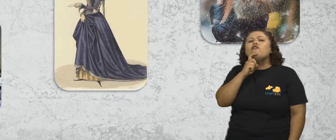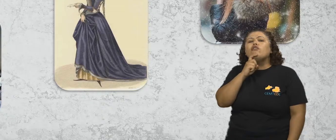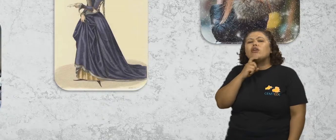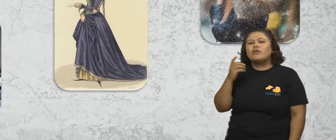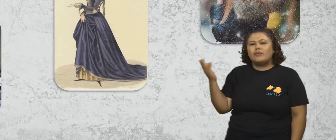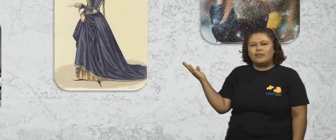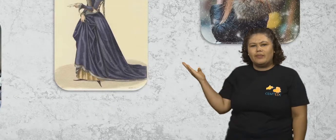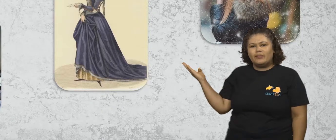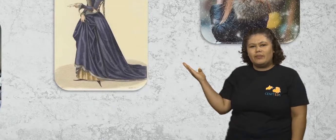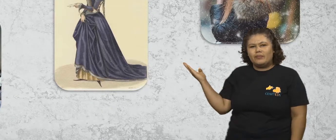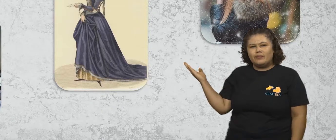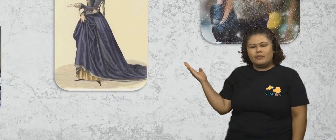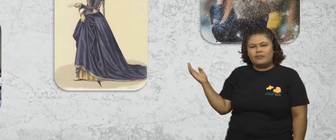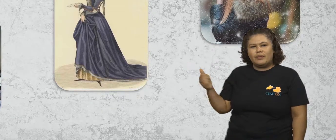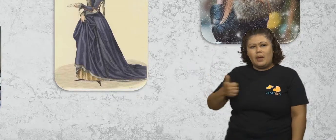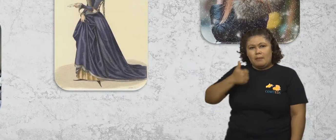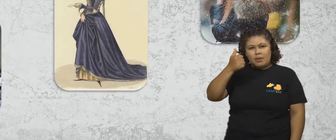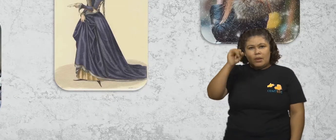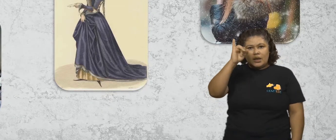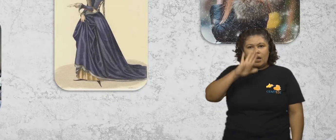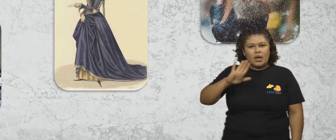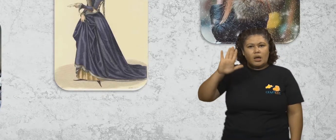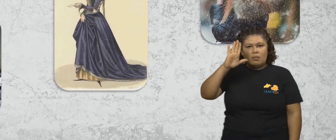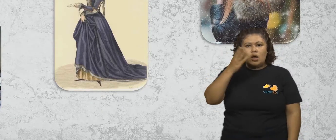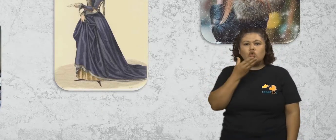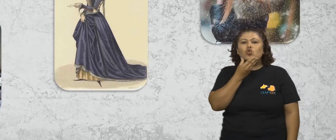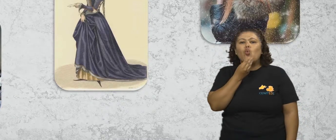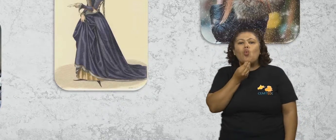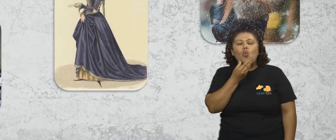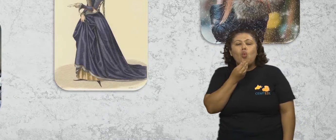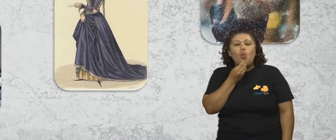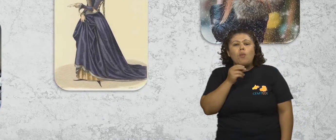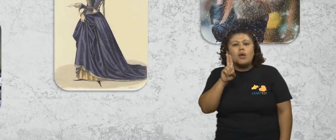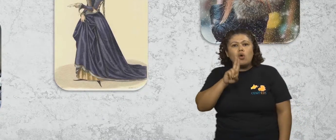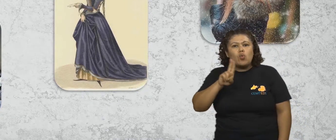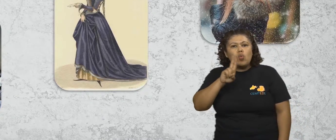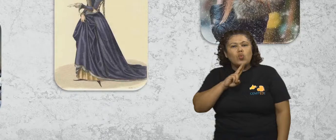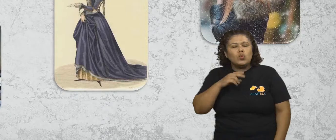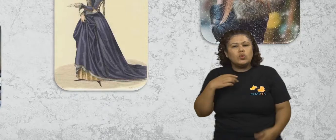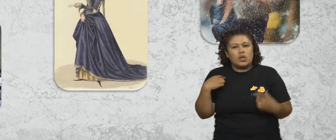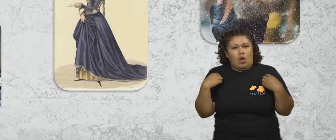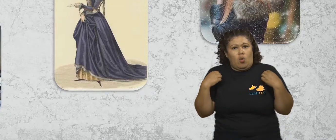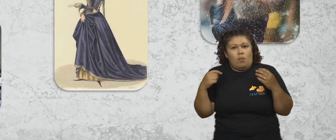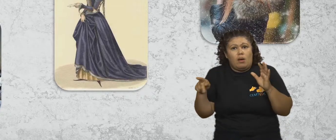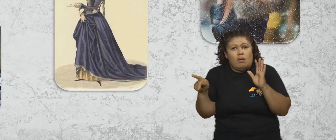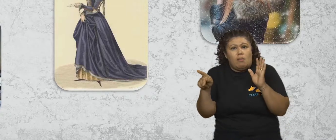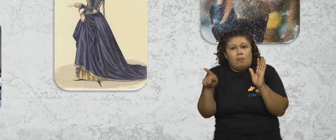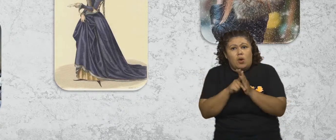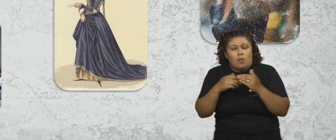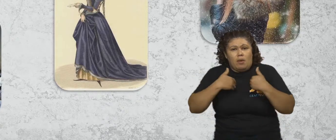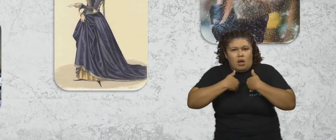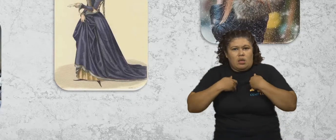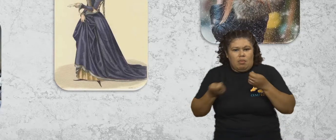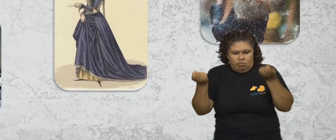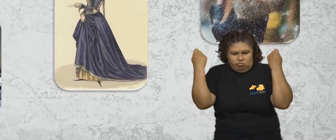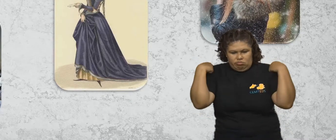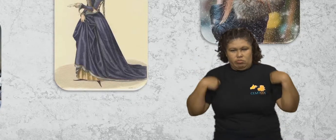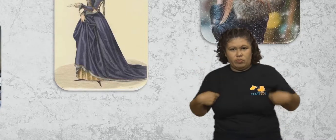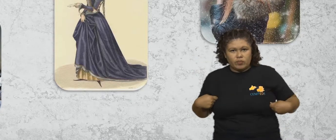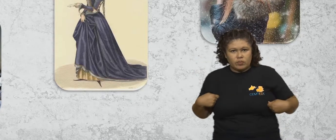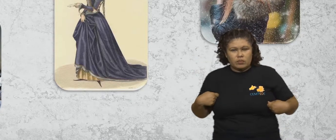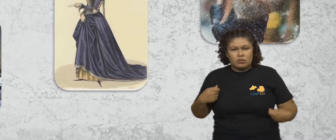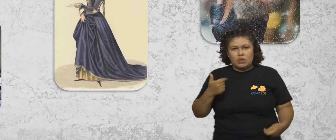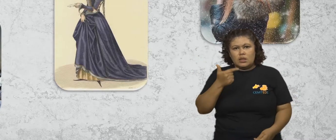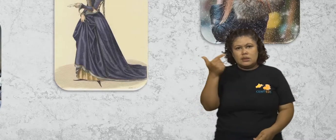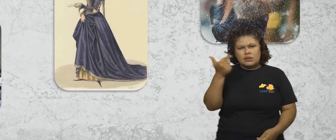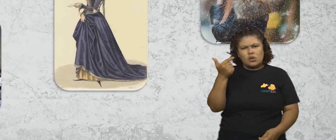muito frio. Na primeira, esse homem do tempo das cavernas está com roupas feitas de peles de animais. Na segunda, essa moça não deveria